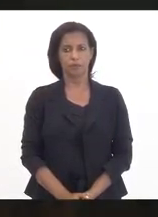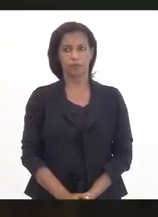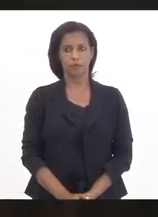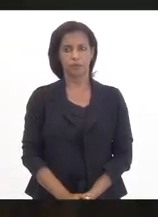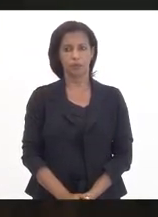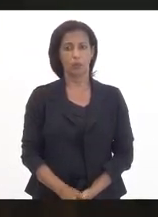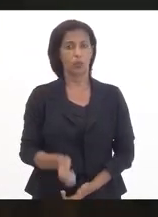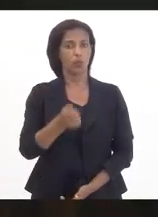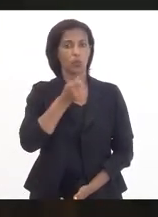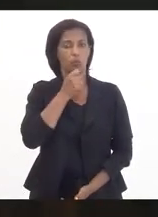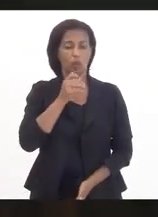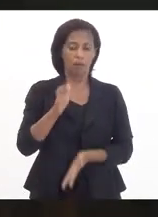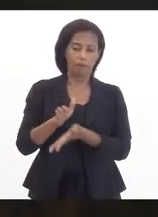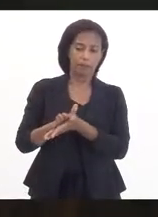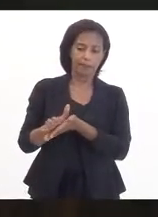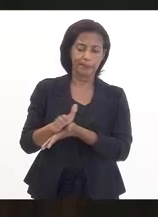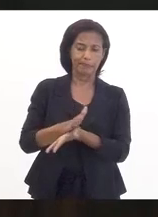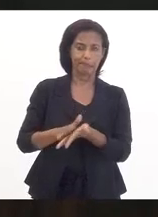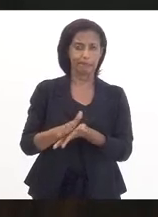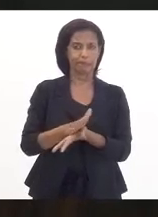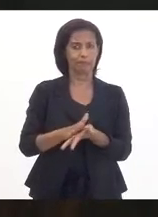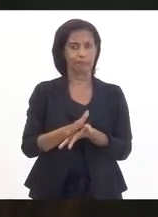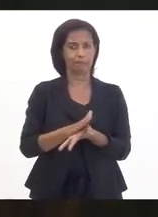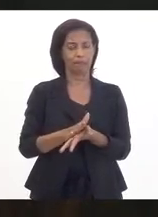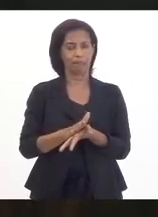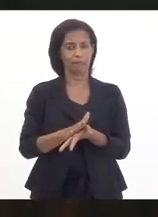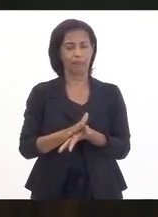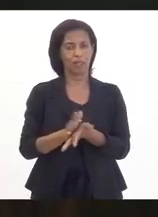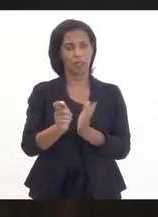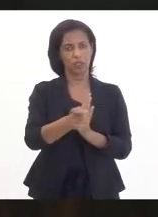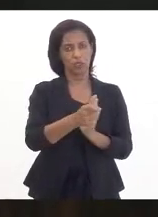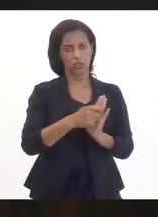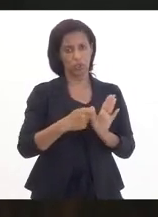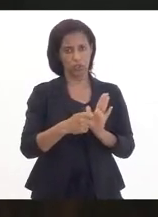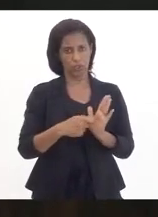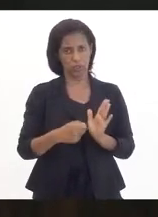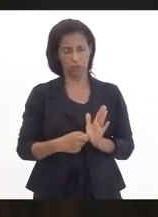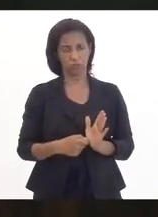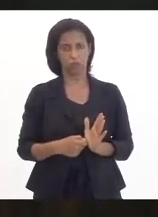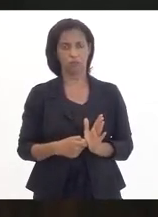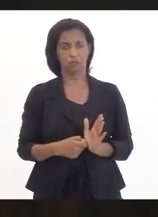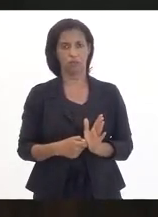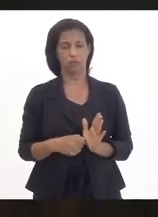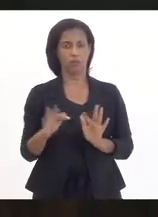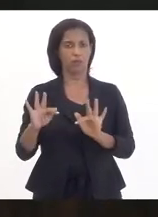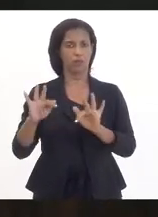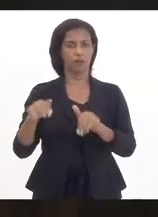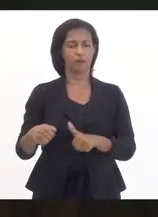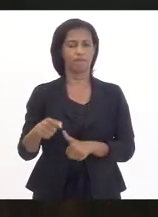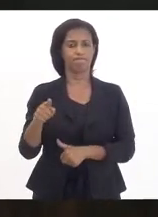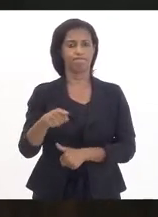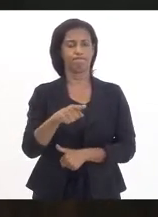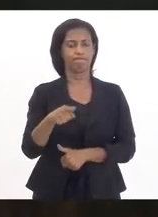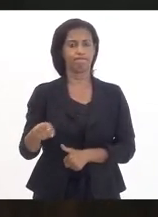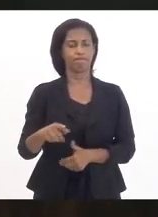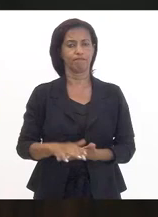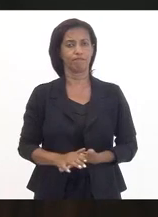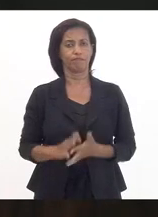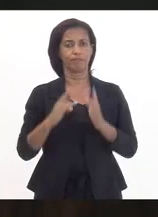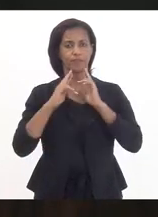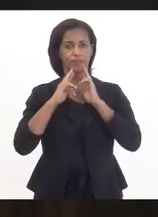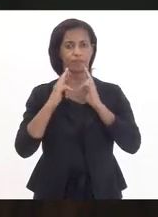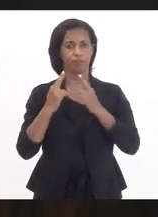Em não mais havendo oradores inscritos, está suspensa a